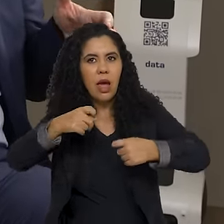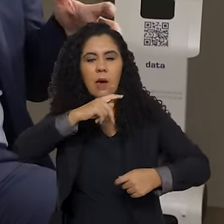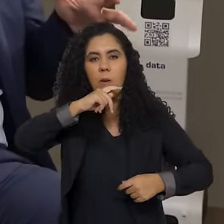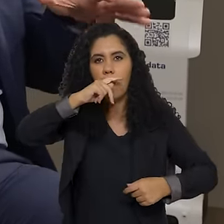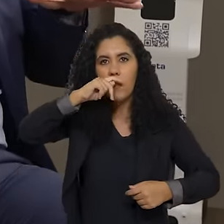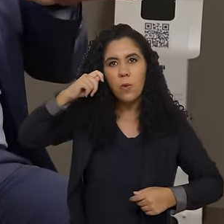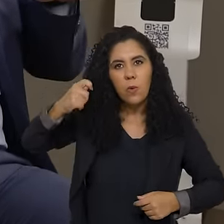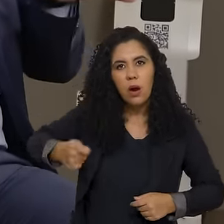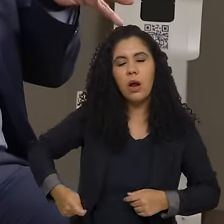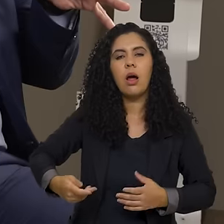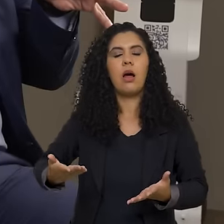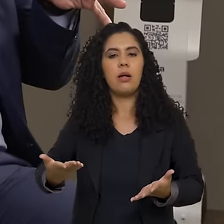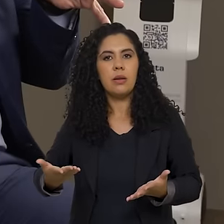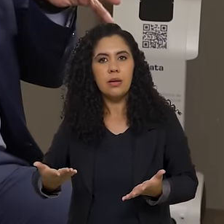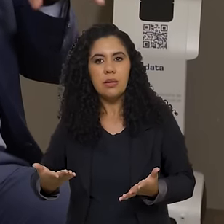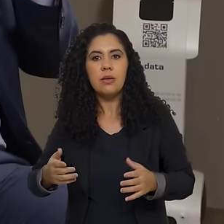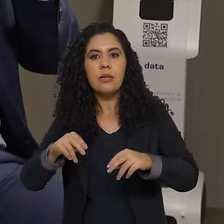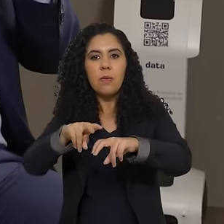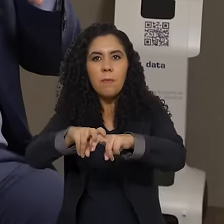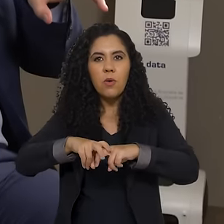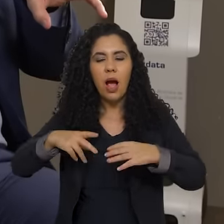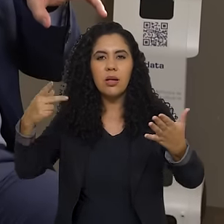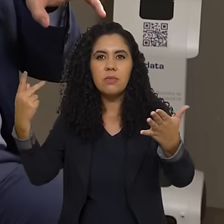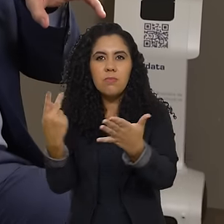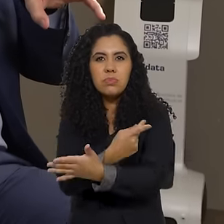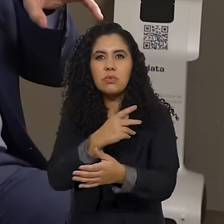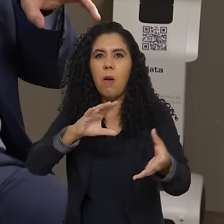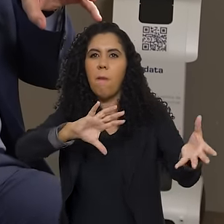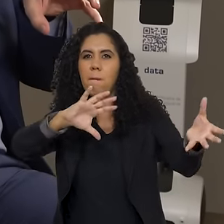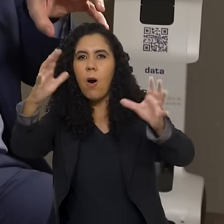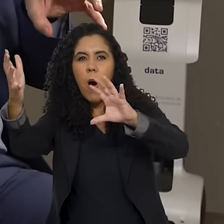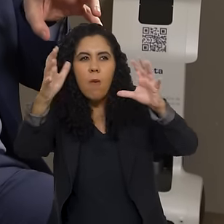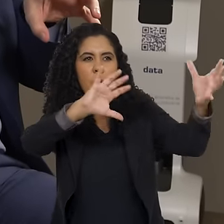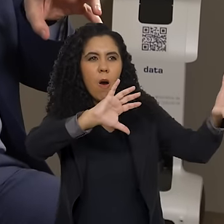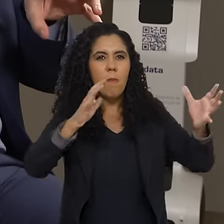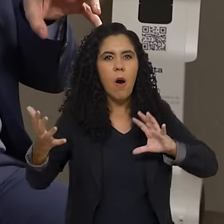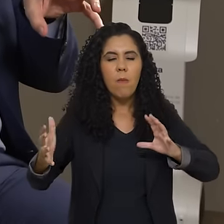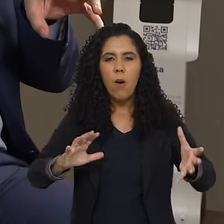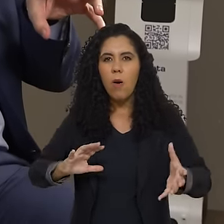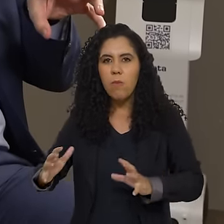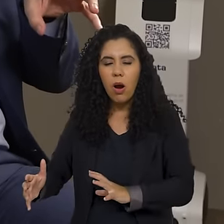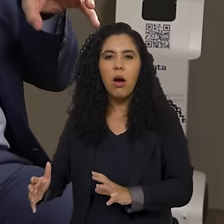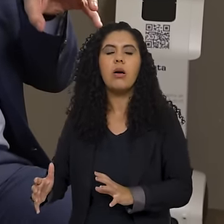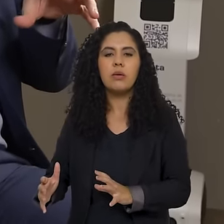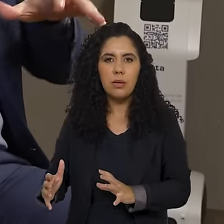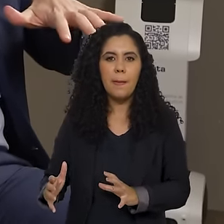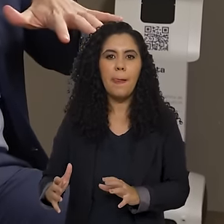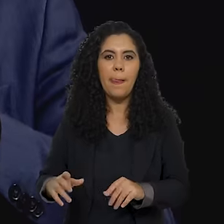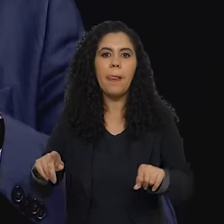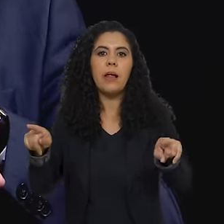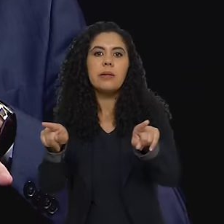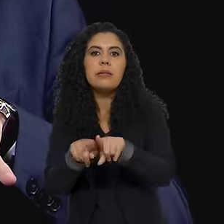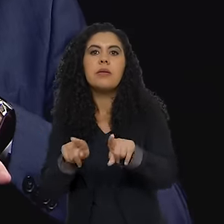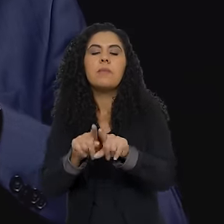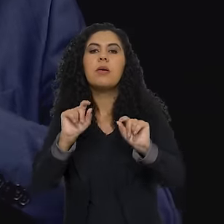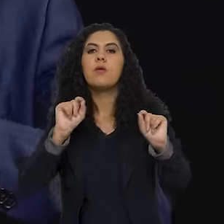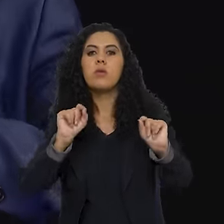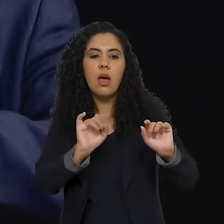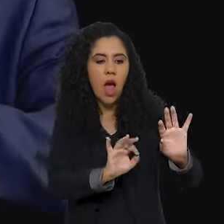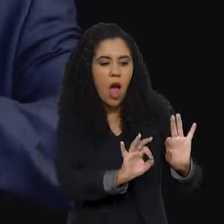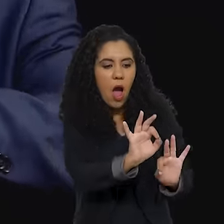Ucrânia. Então, seja em função dos efeitos da pandemia, seja em função das tensões geopolíticas, está havendo